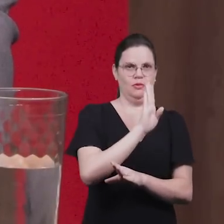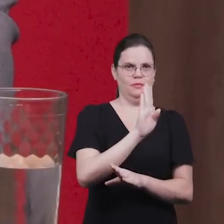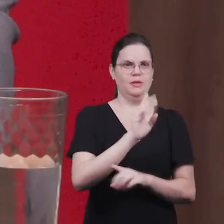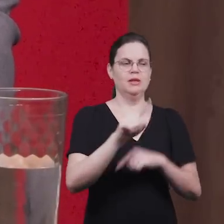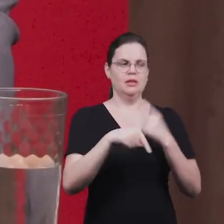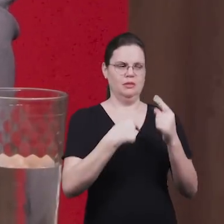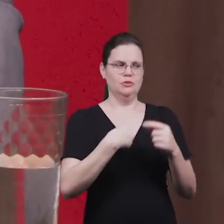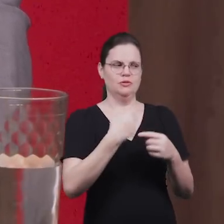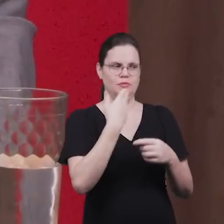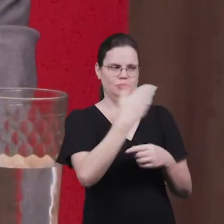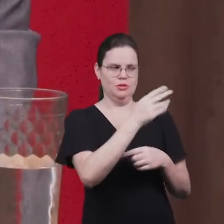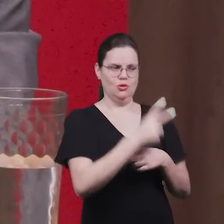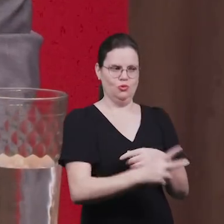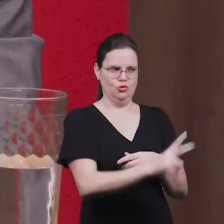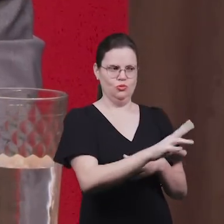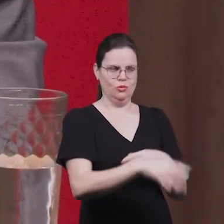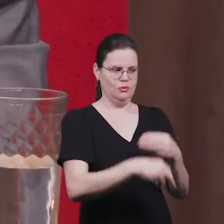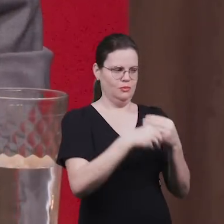passar para você continuar.